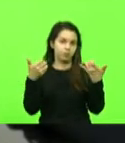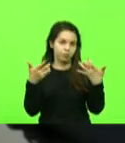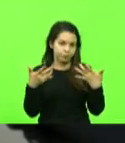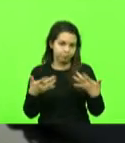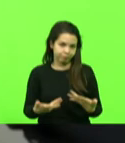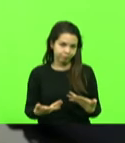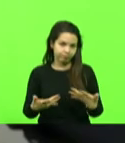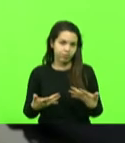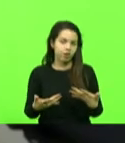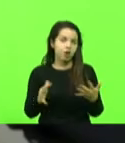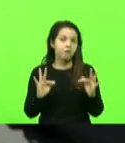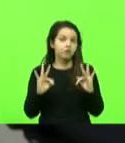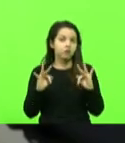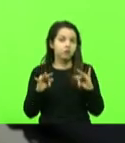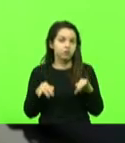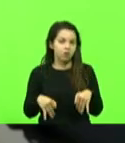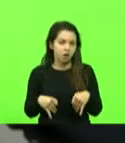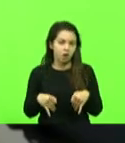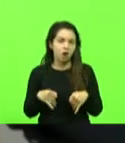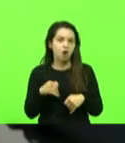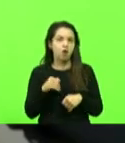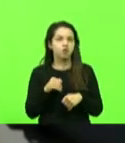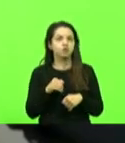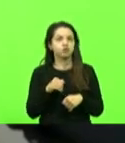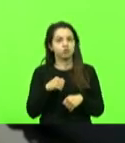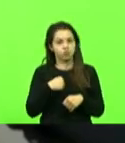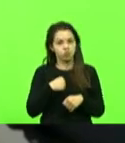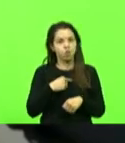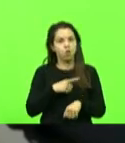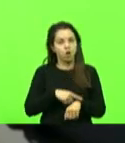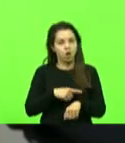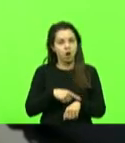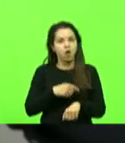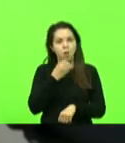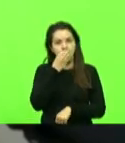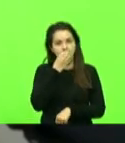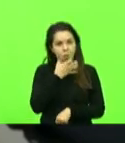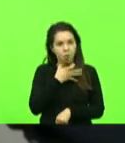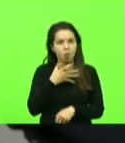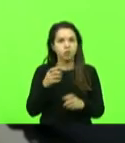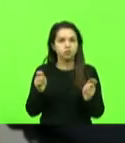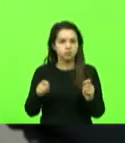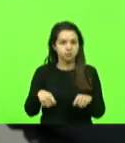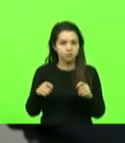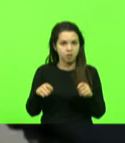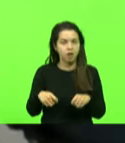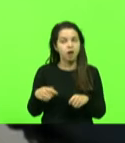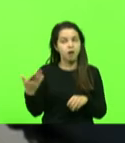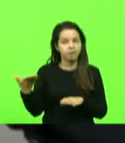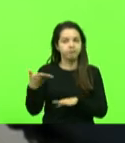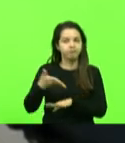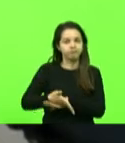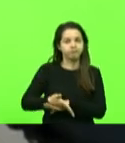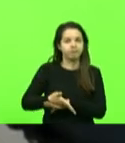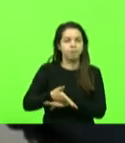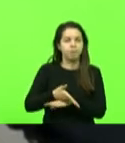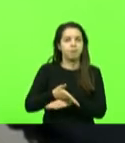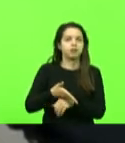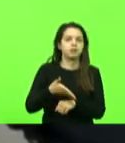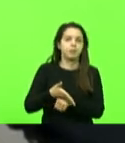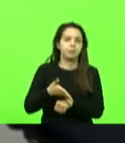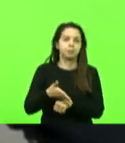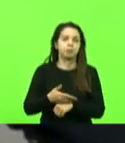um final de dia, um horário bastante estratégico, acredito que teria, né, como estarem aqui conosco. Quero